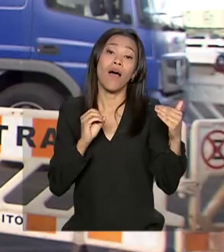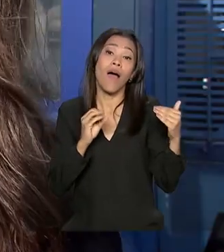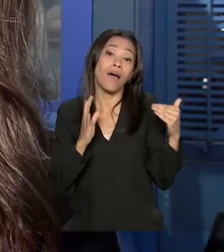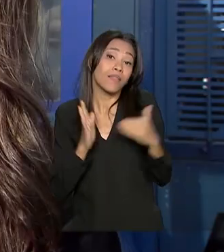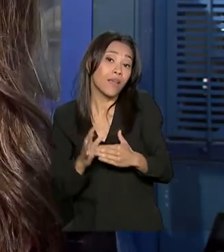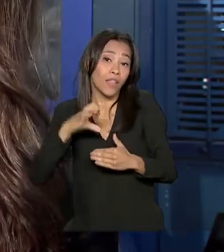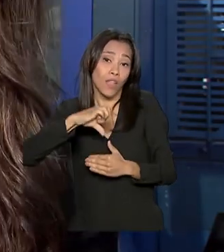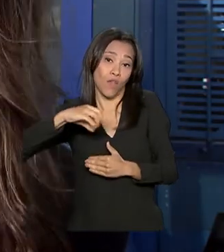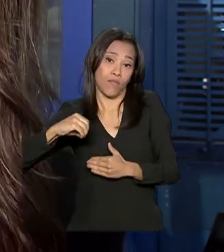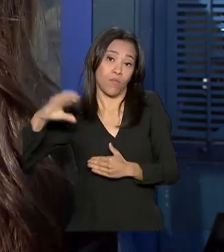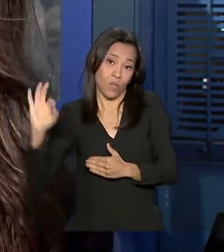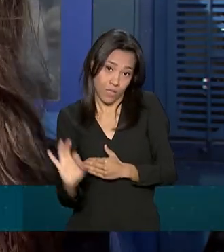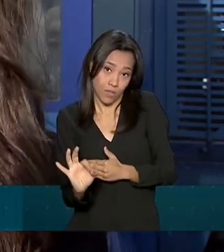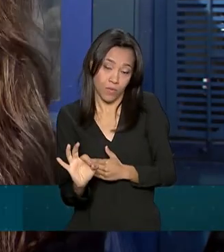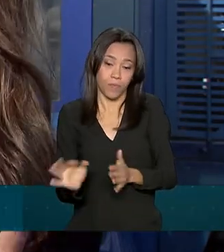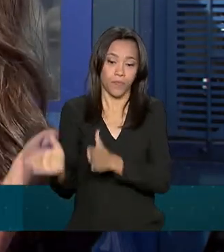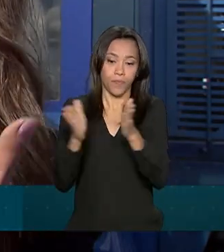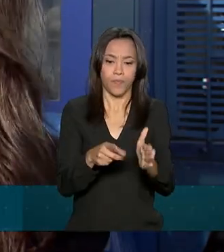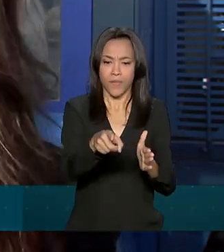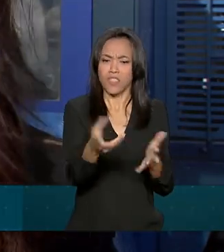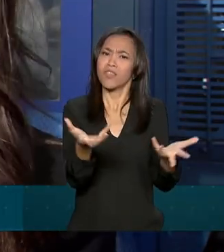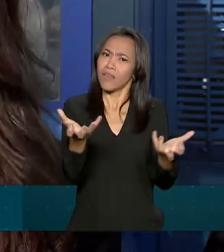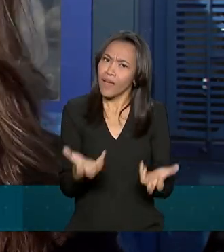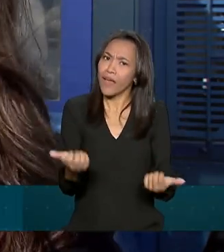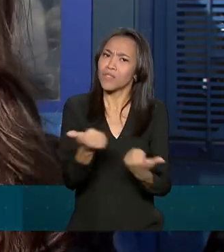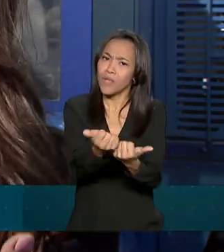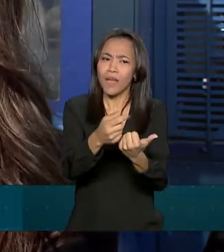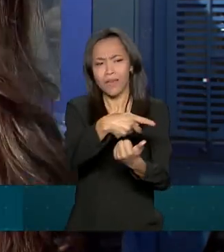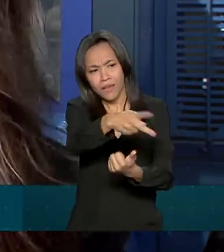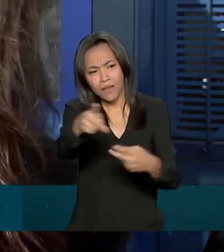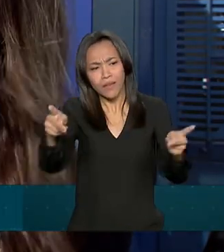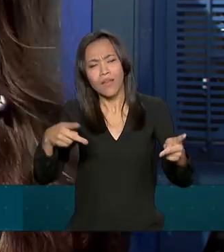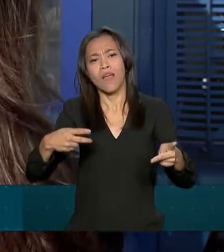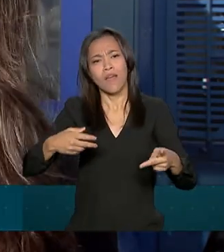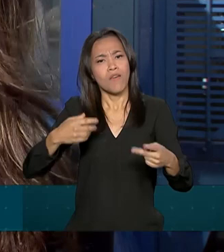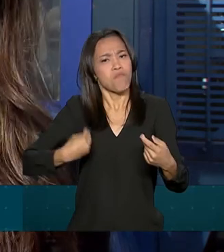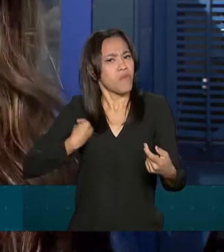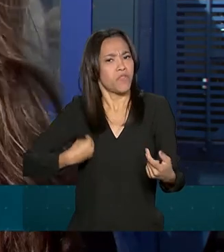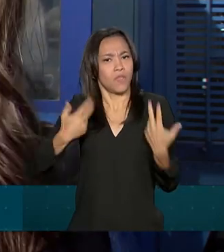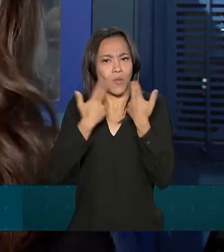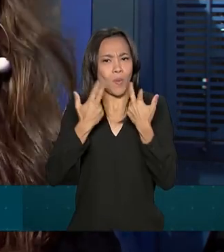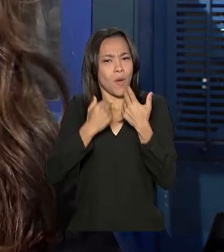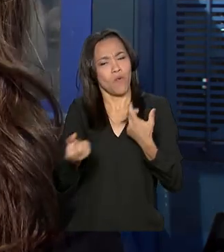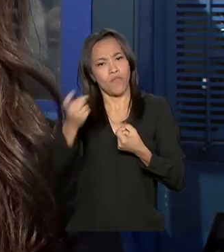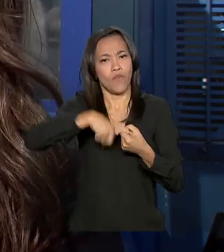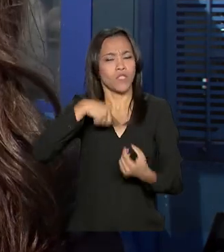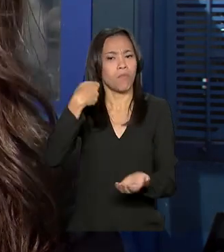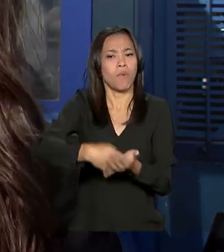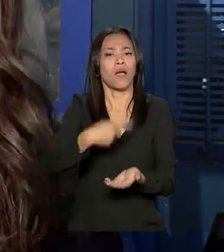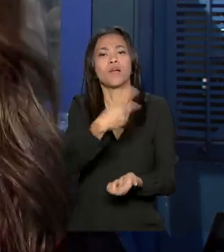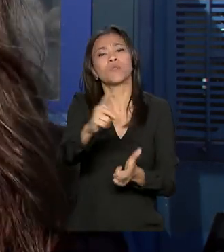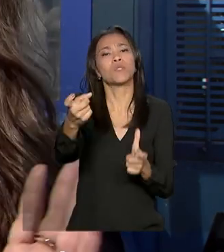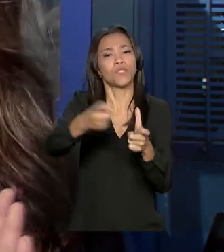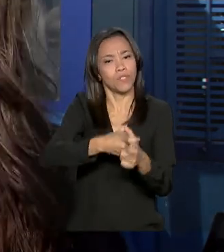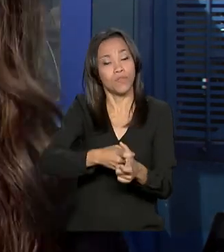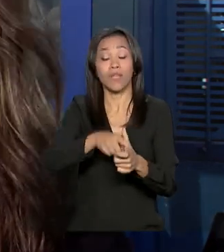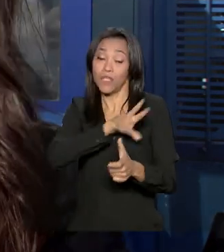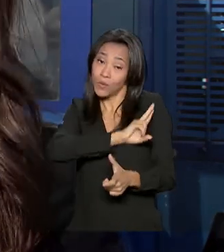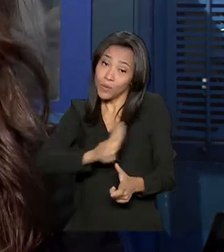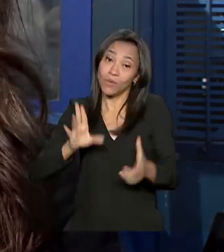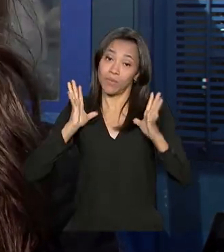e fato a gente quer contribuir para que o cliente volte à vida normal volte a pagar suas dívidas e voltará a ter o nome